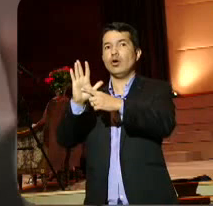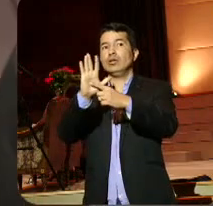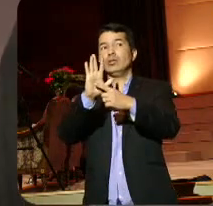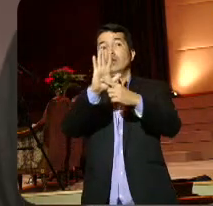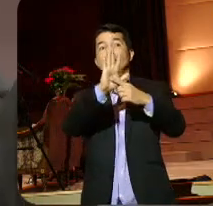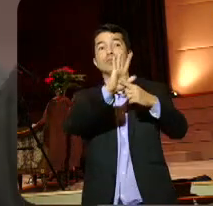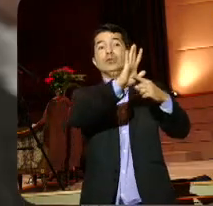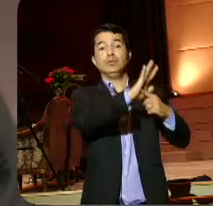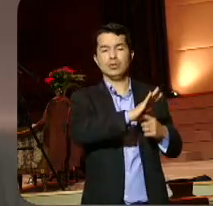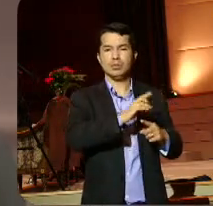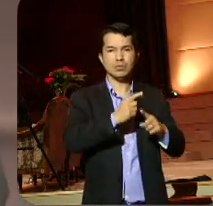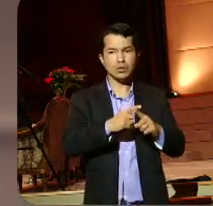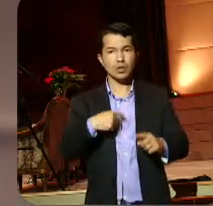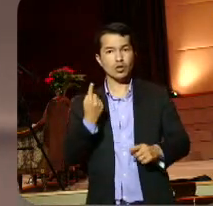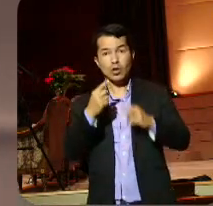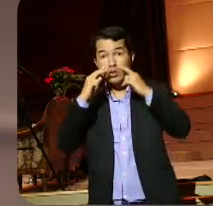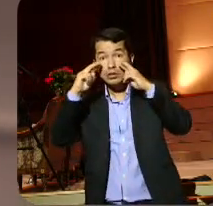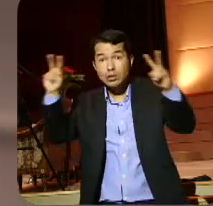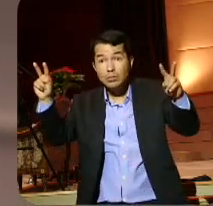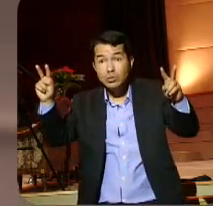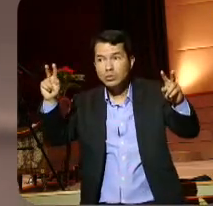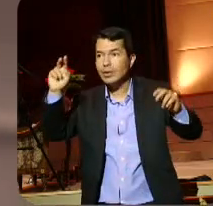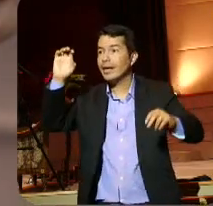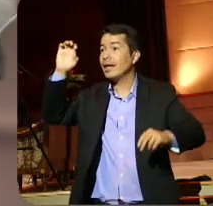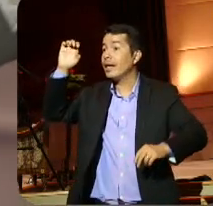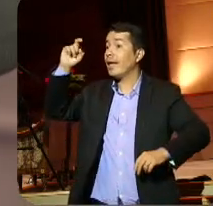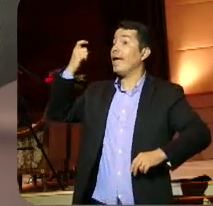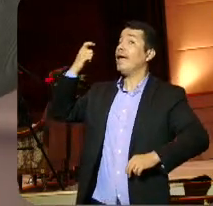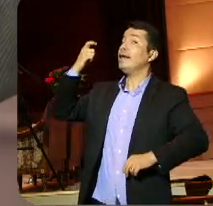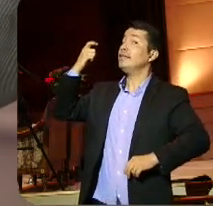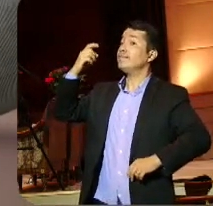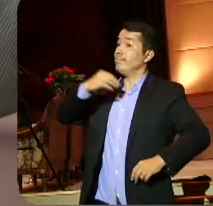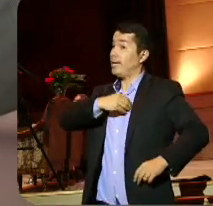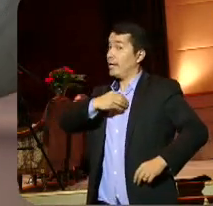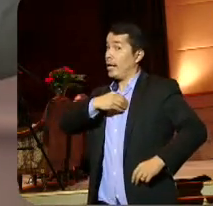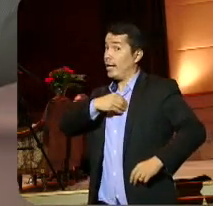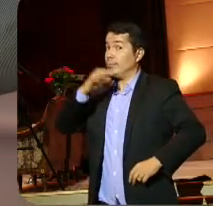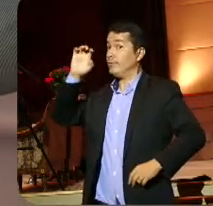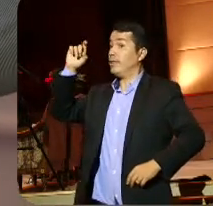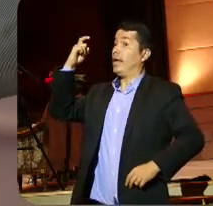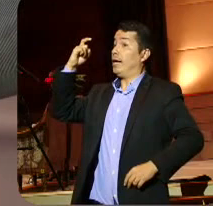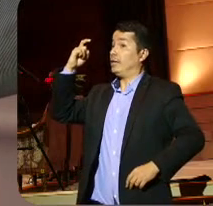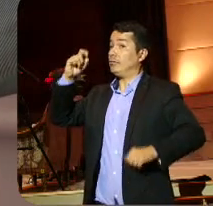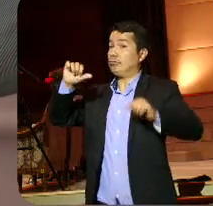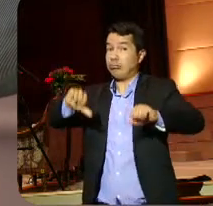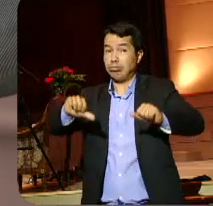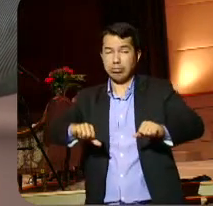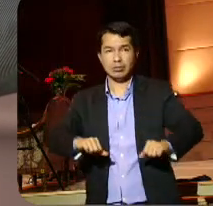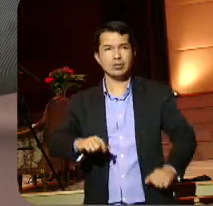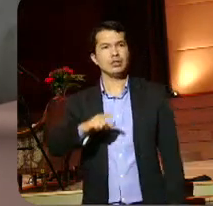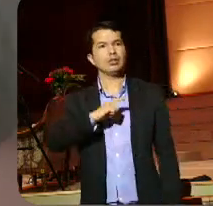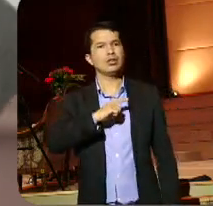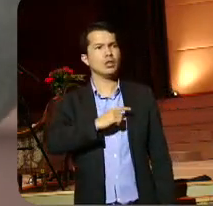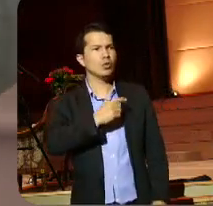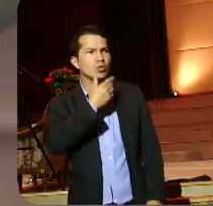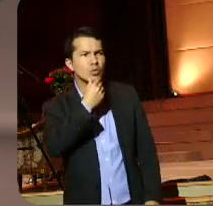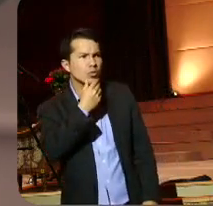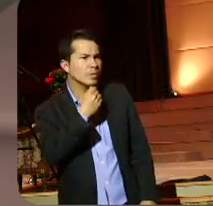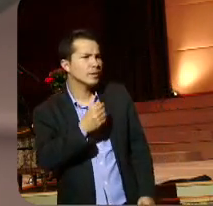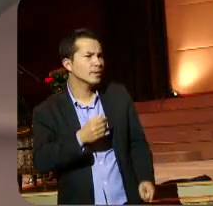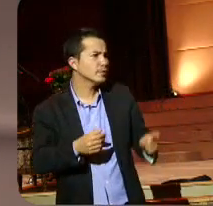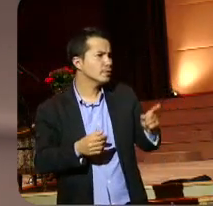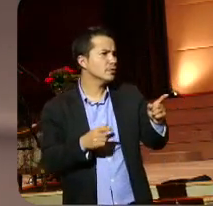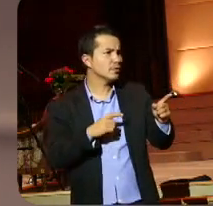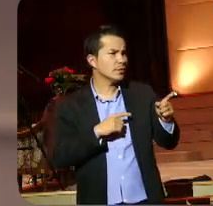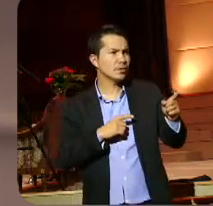A transformação fica em evidência. Tem um moço aqui lá de Campo Largo, conversou comigo aqui logo na entrada do culto, capelão aqui,